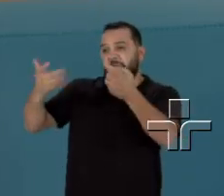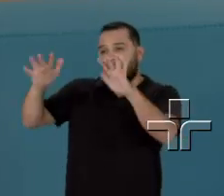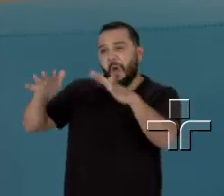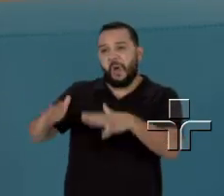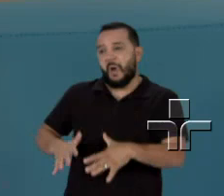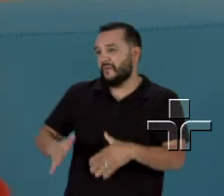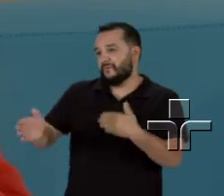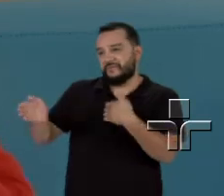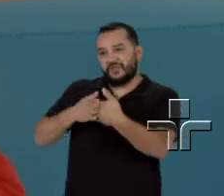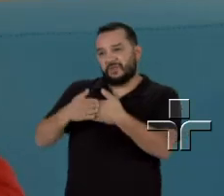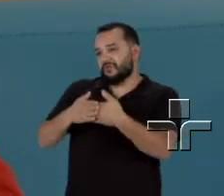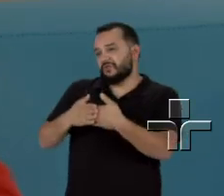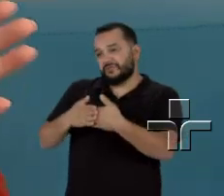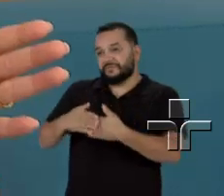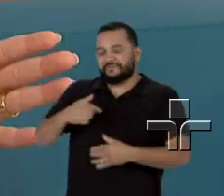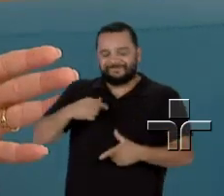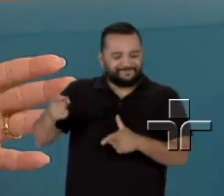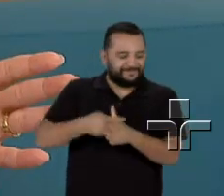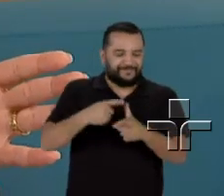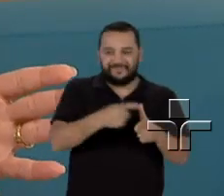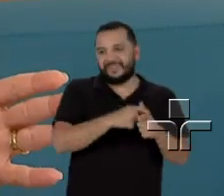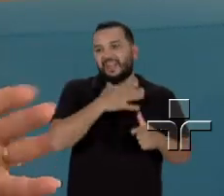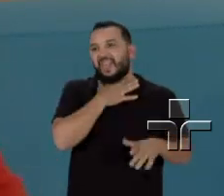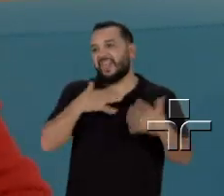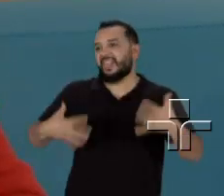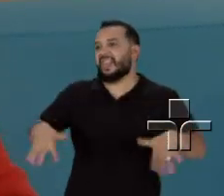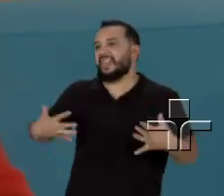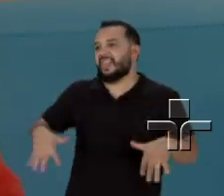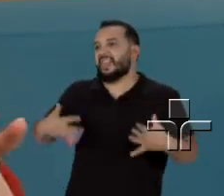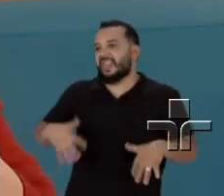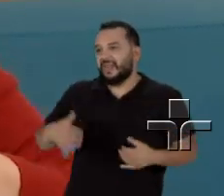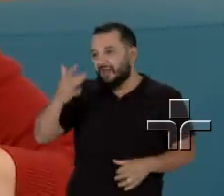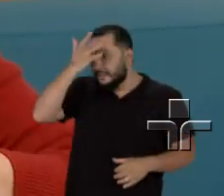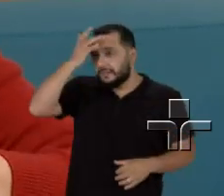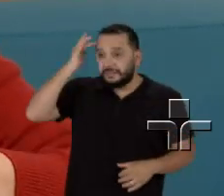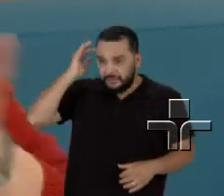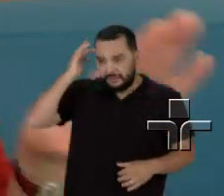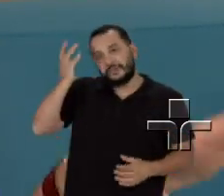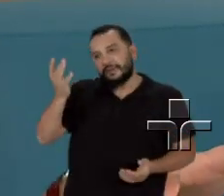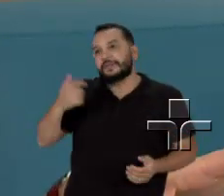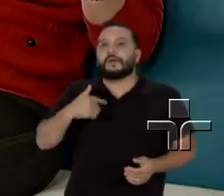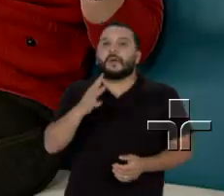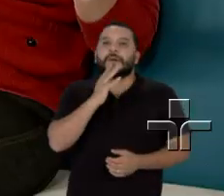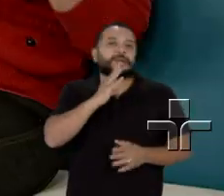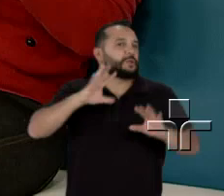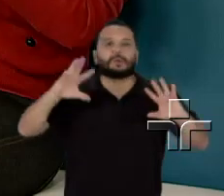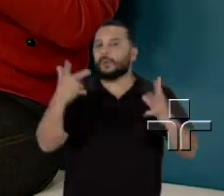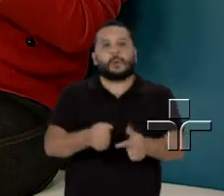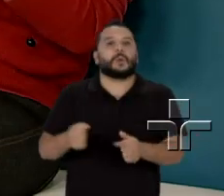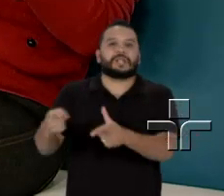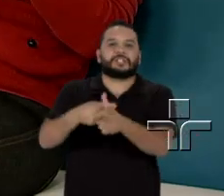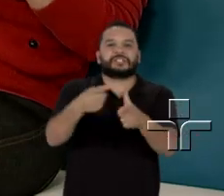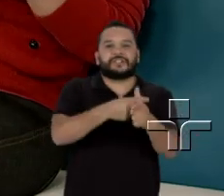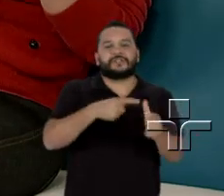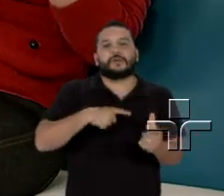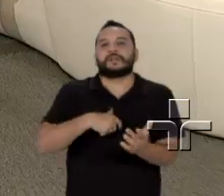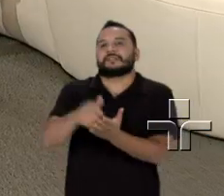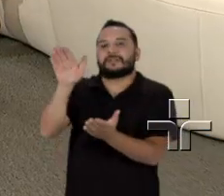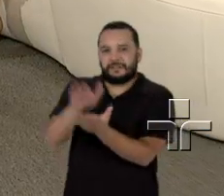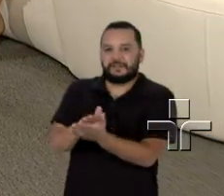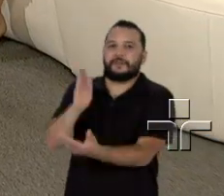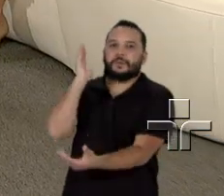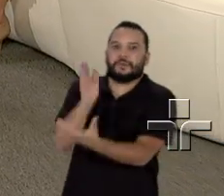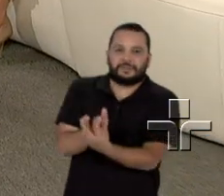e aí fiquei com todo tipo de dívida então as pessoas eu posso dizer com isso todas com os protestos já que